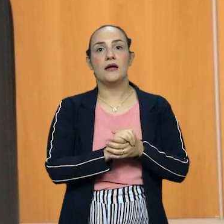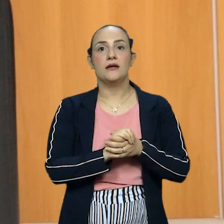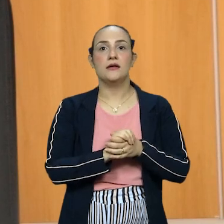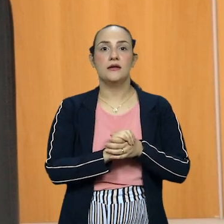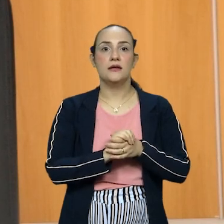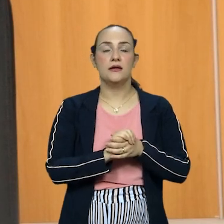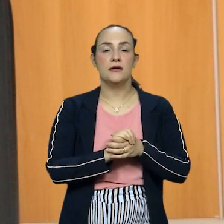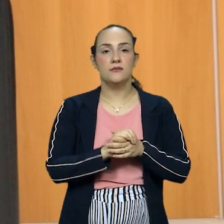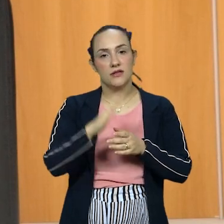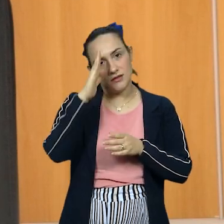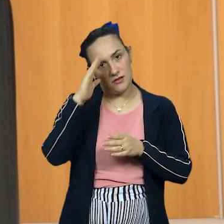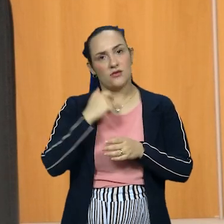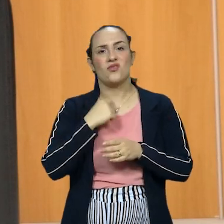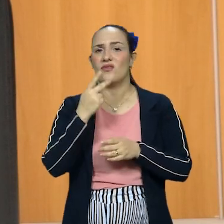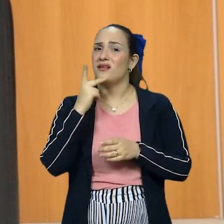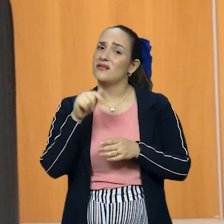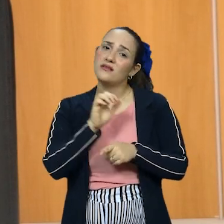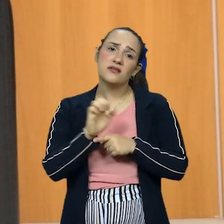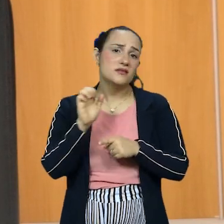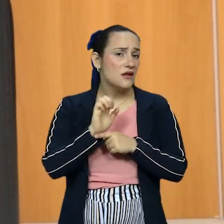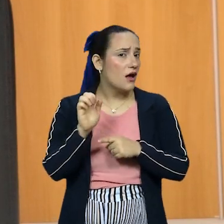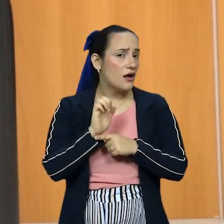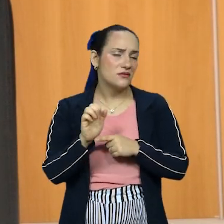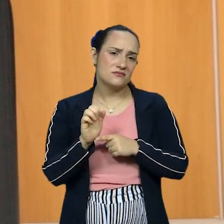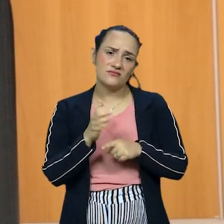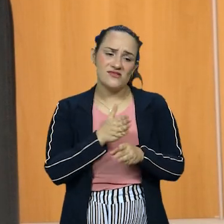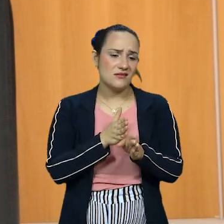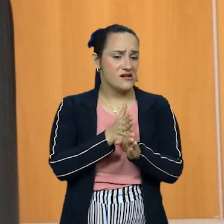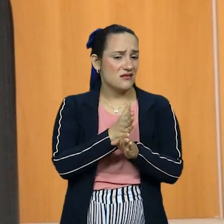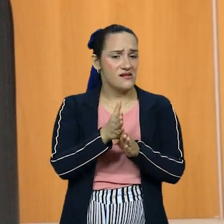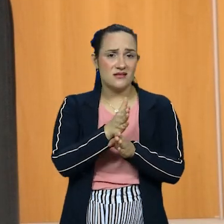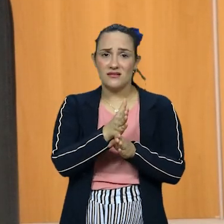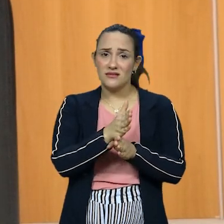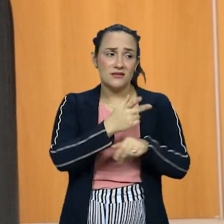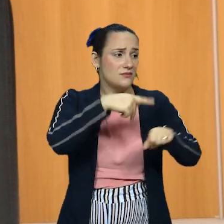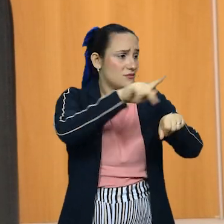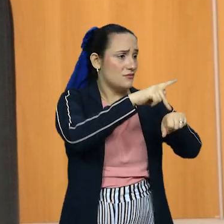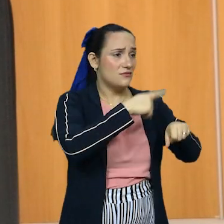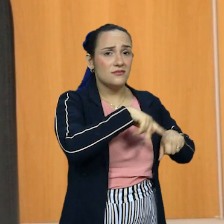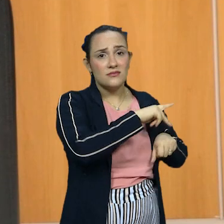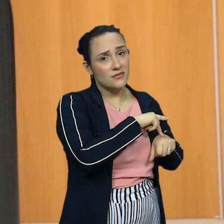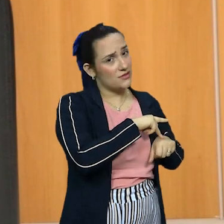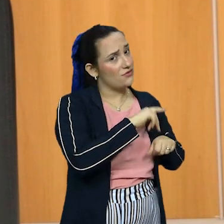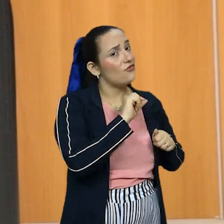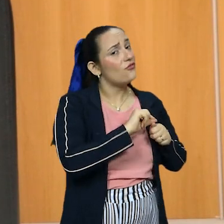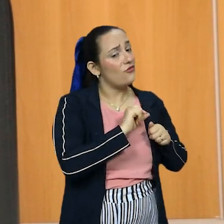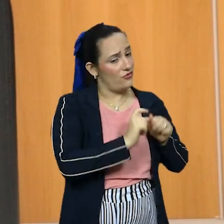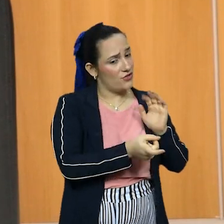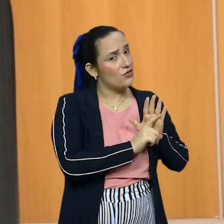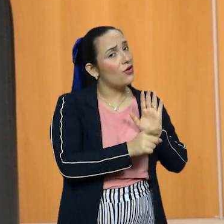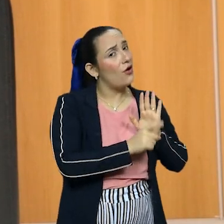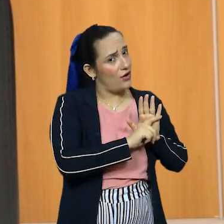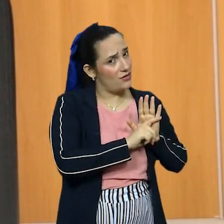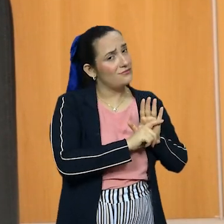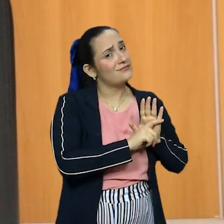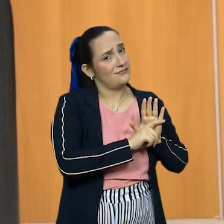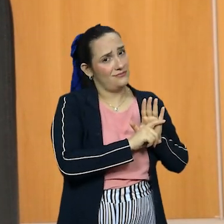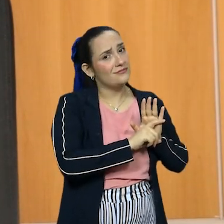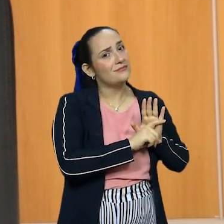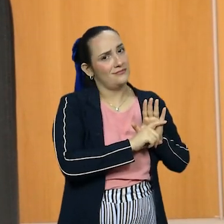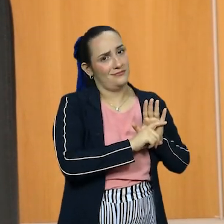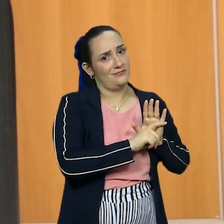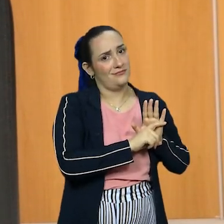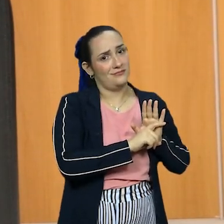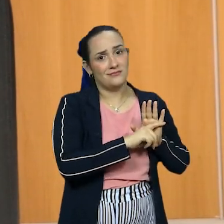Justiça, em habeas corpus, eu sempre peço para eles levar em consideração a situação do nosso estado. Nós fazemos fronteira com países produtores, né,